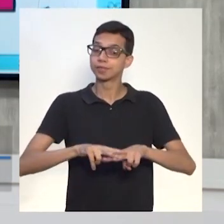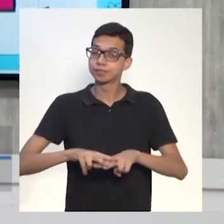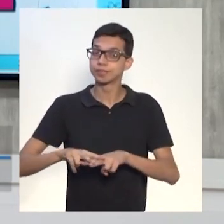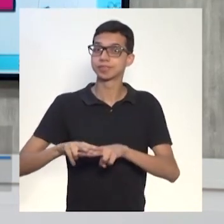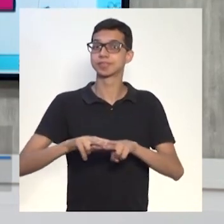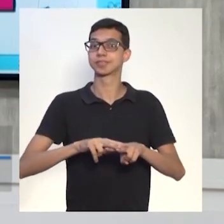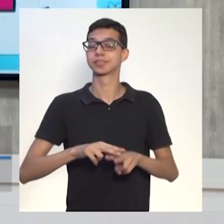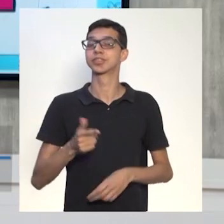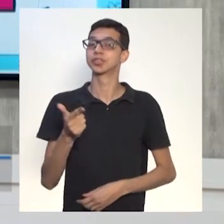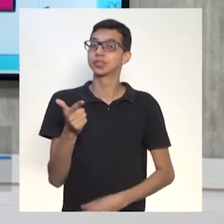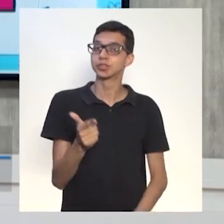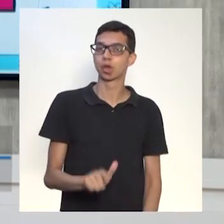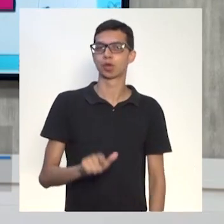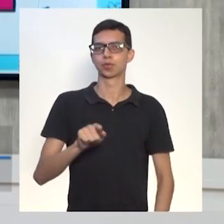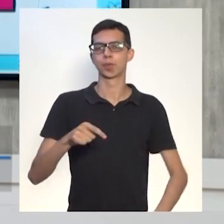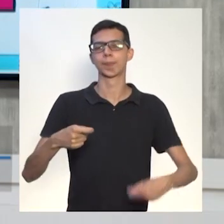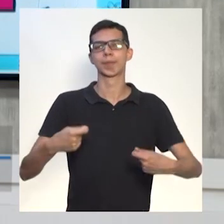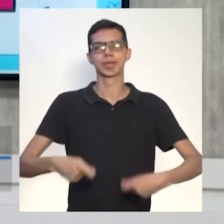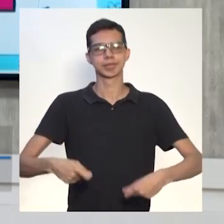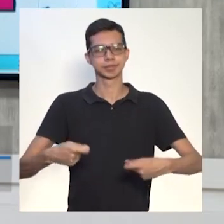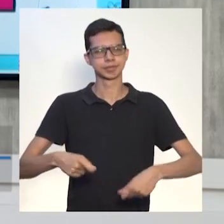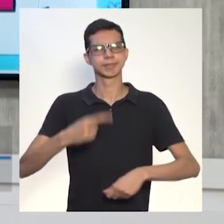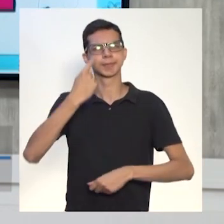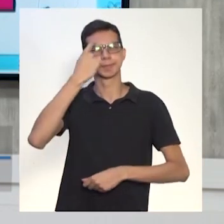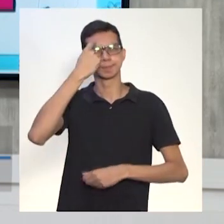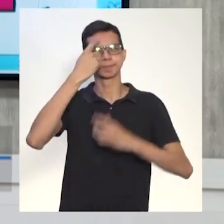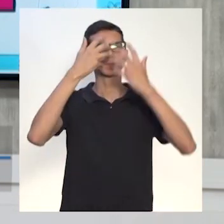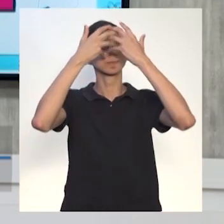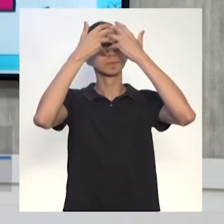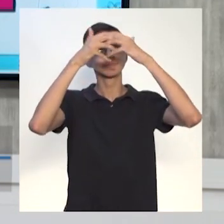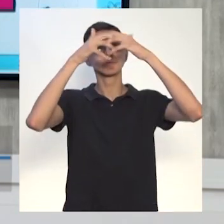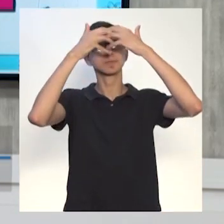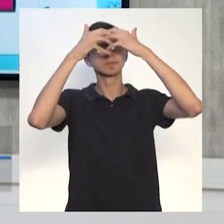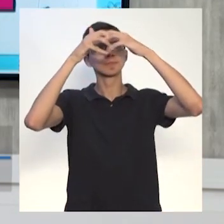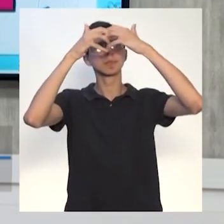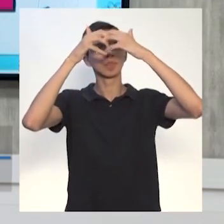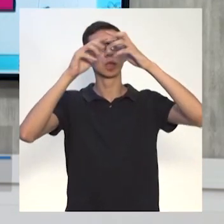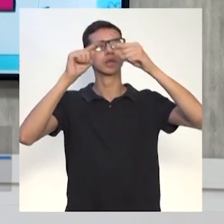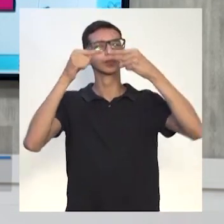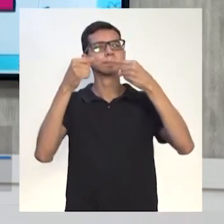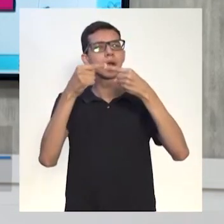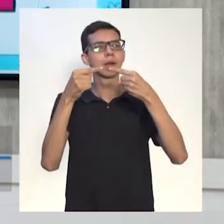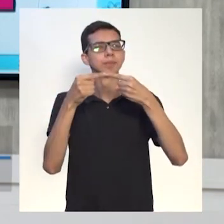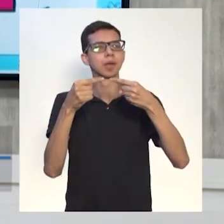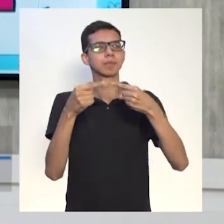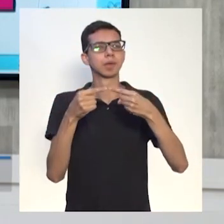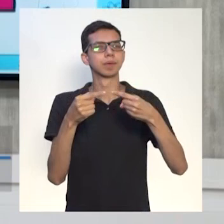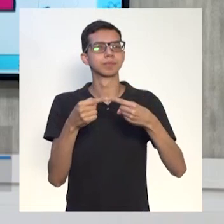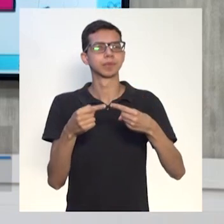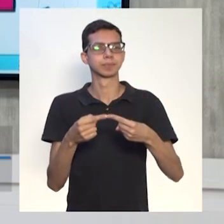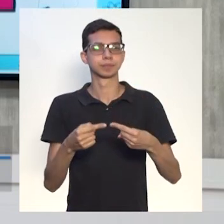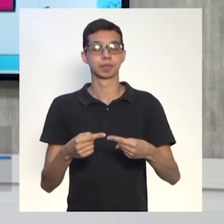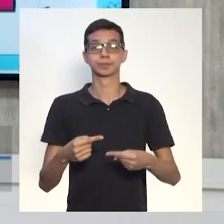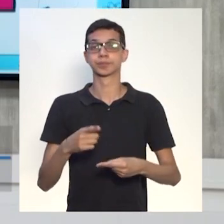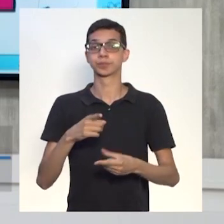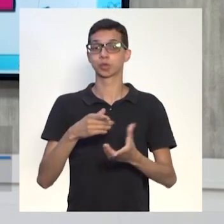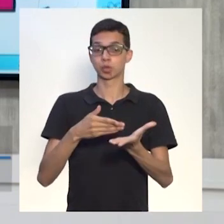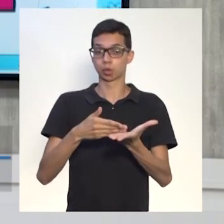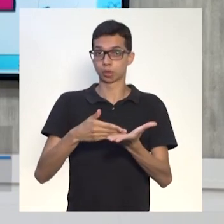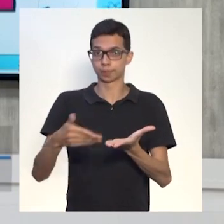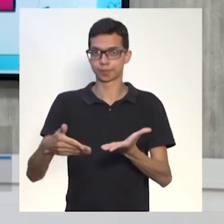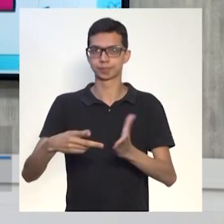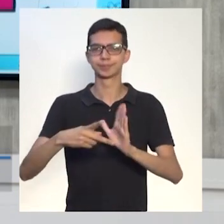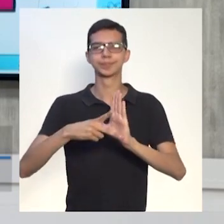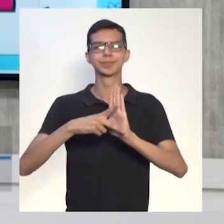discussões iniciais, você pensa sobre elas e vai criando uma conexão entre o começo do seu projeto, né,